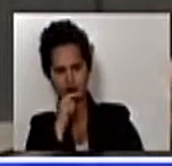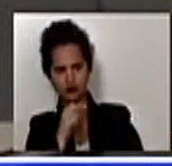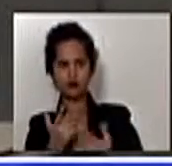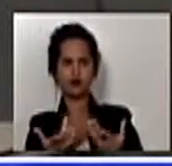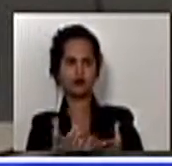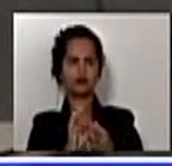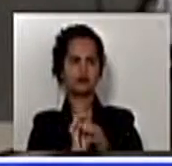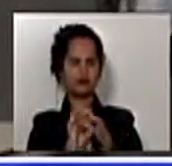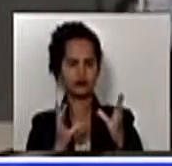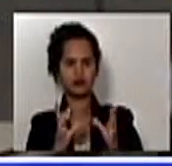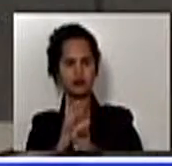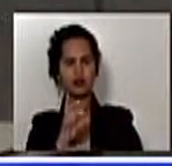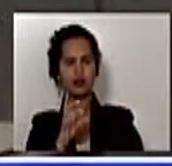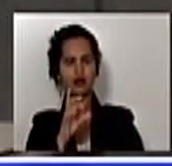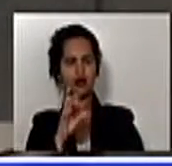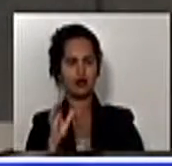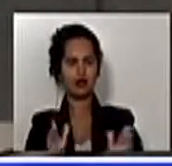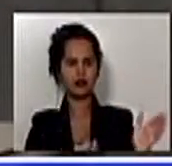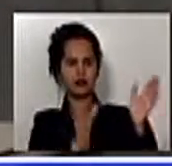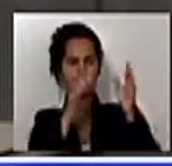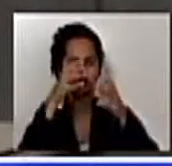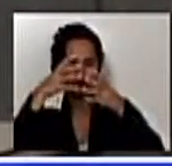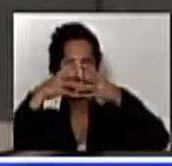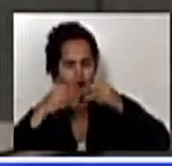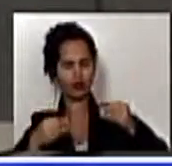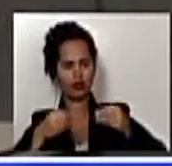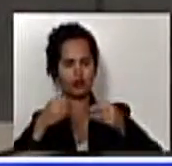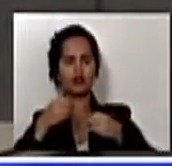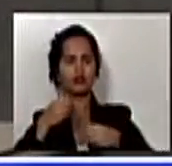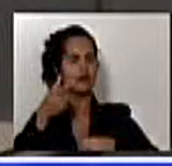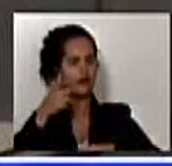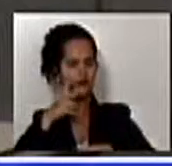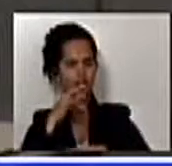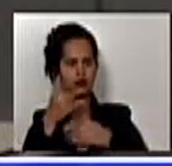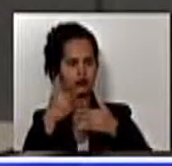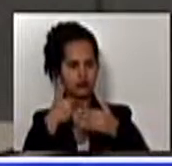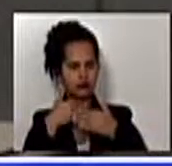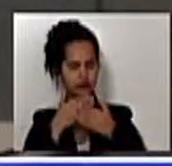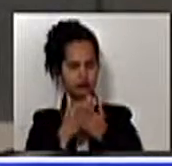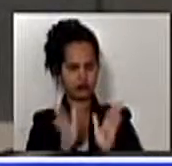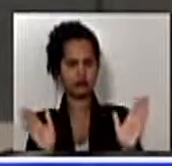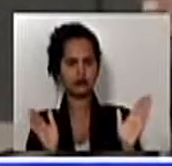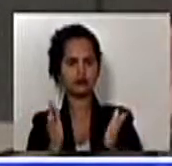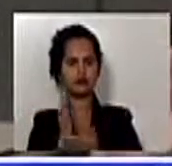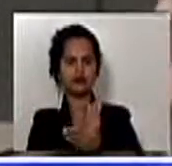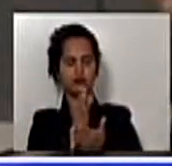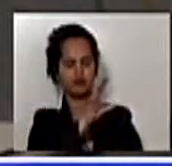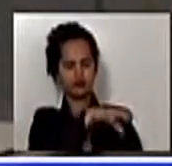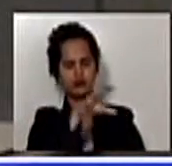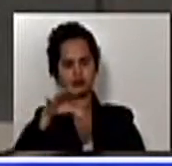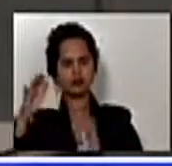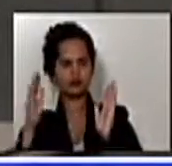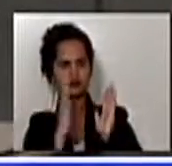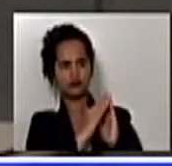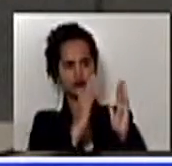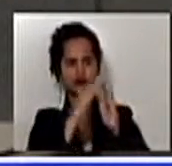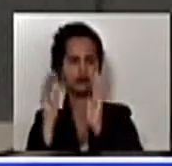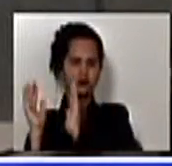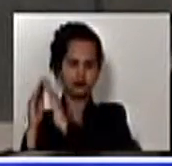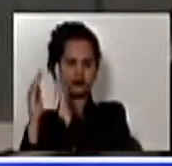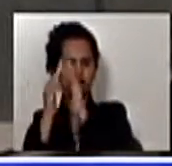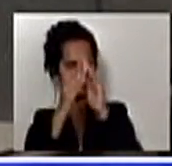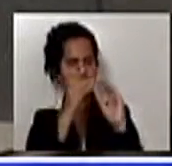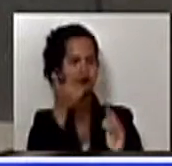no próximo ano, que vai 8 cidades do sertão e alguns povoados vão receber água, mas enquanto isso não